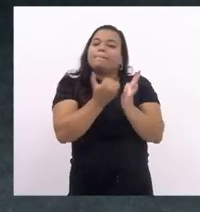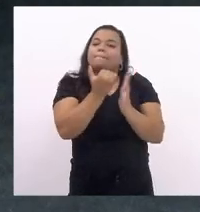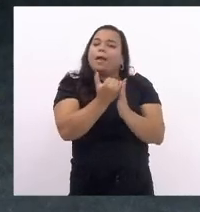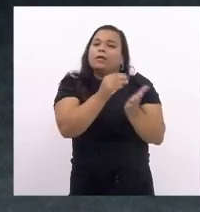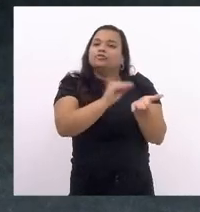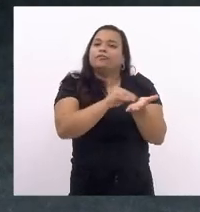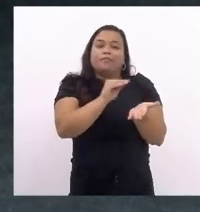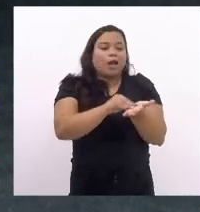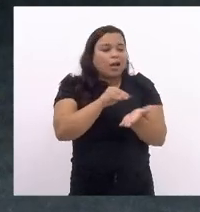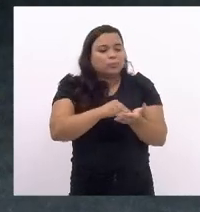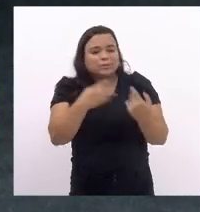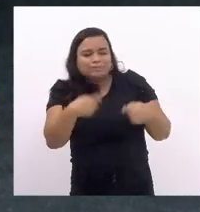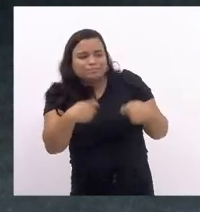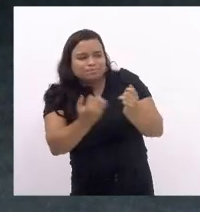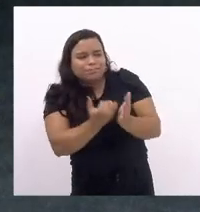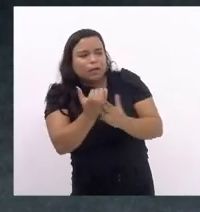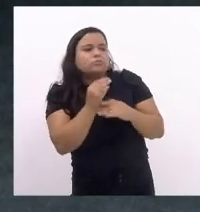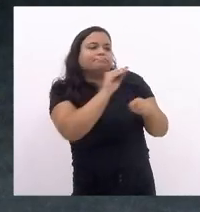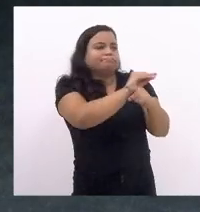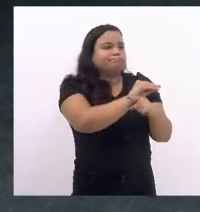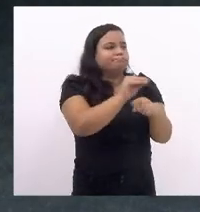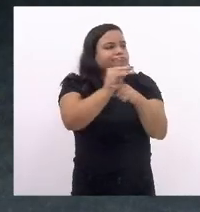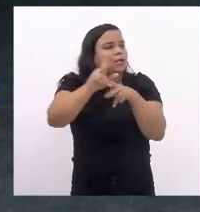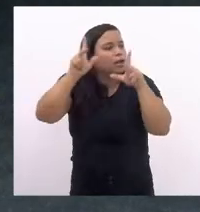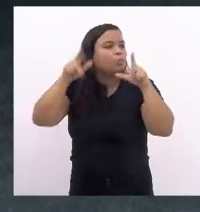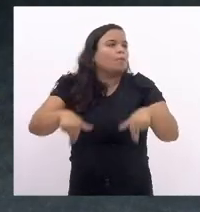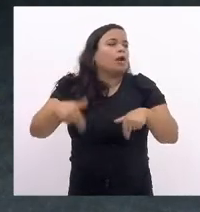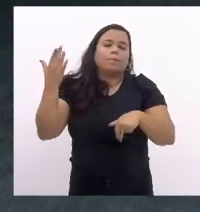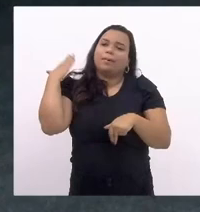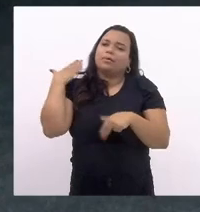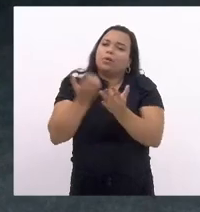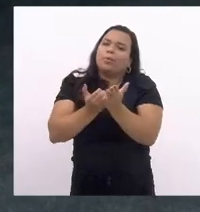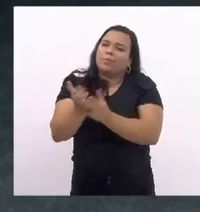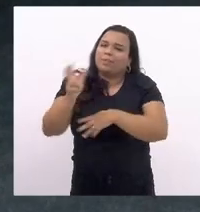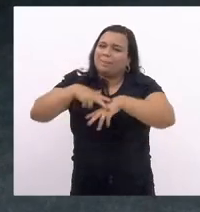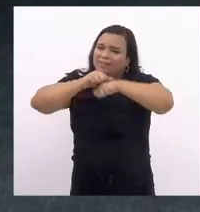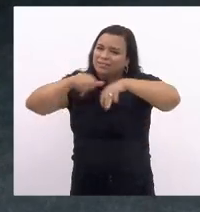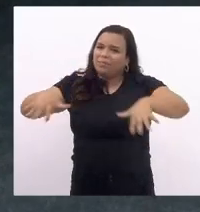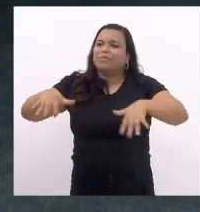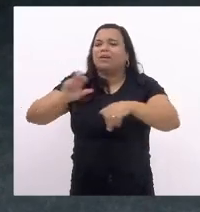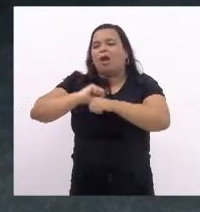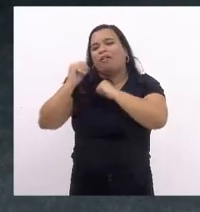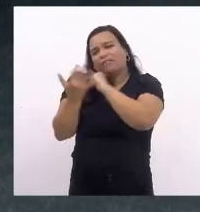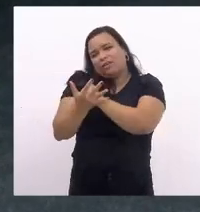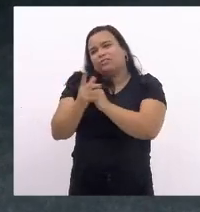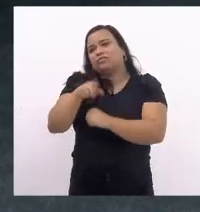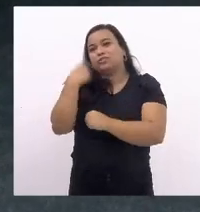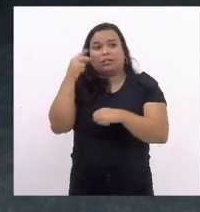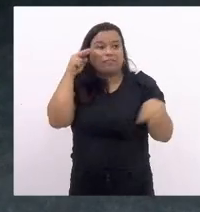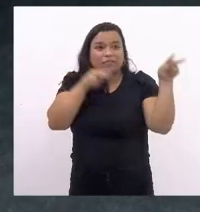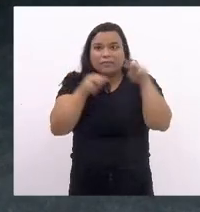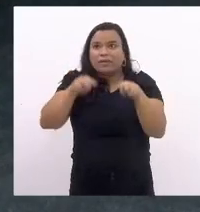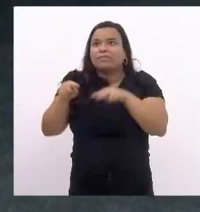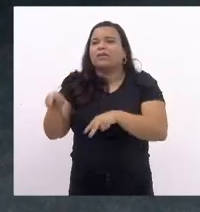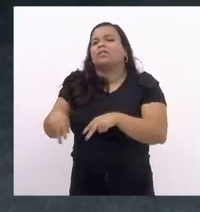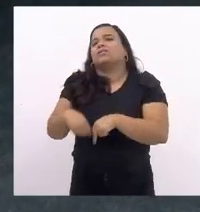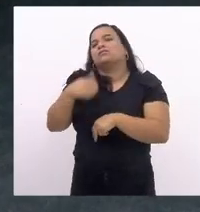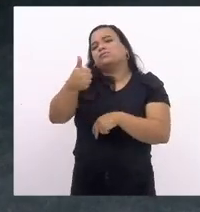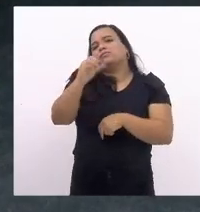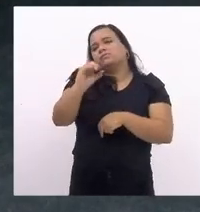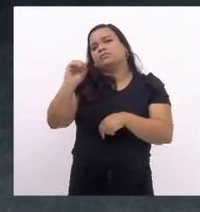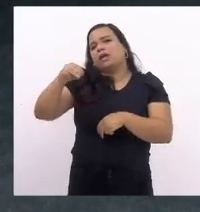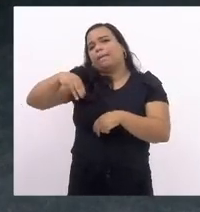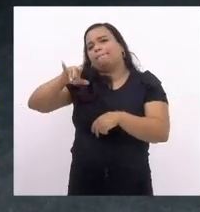Foi assim no início da pandemia da Covid-19, com que assistimos com 100 milhões para os municípios do